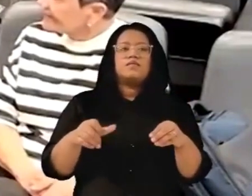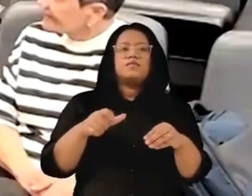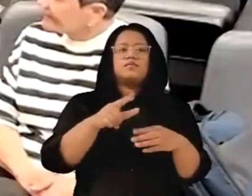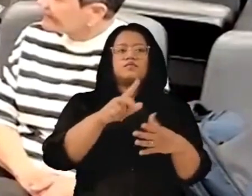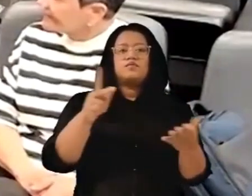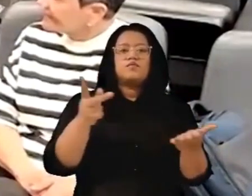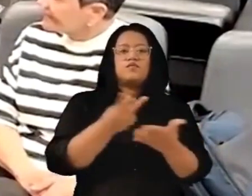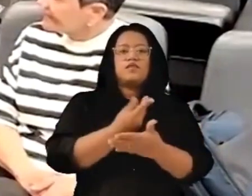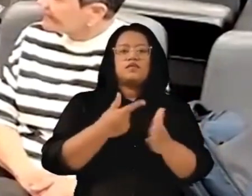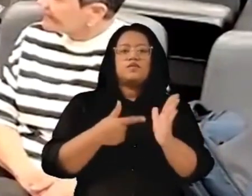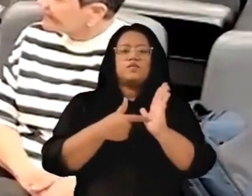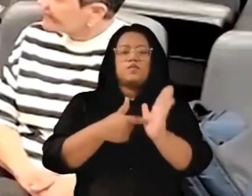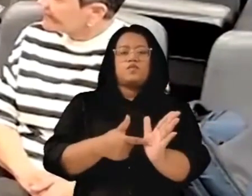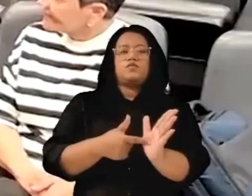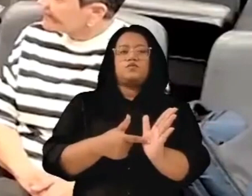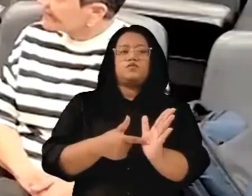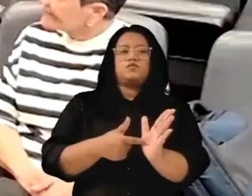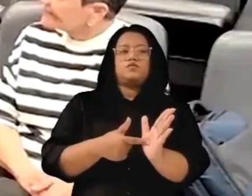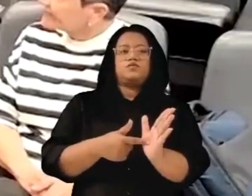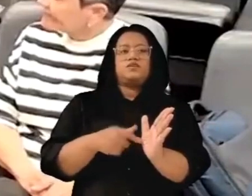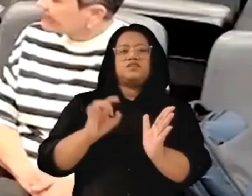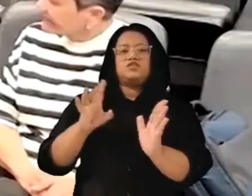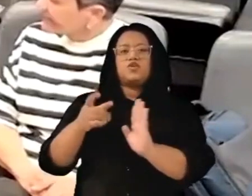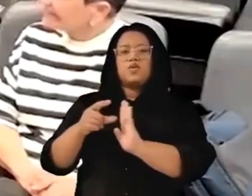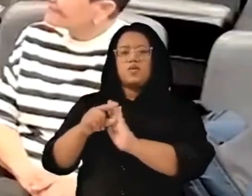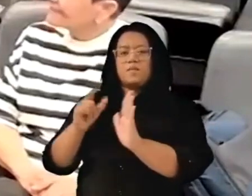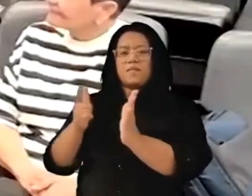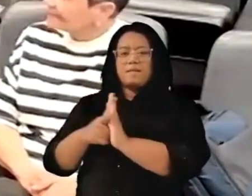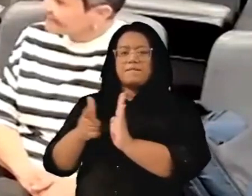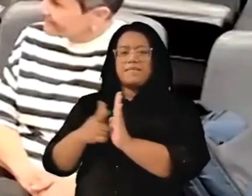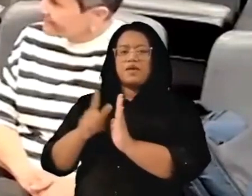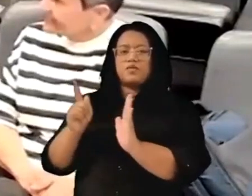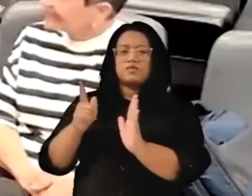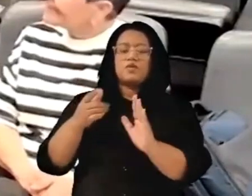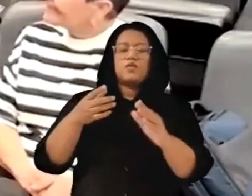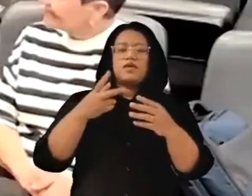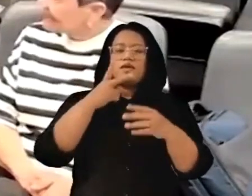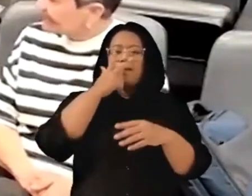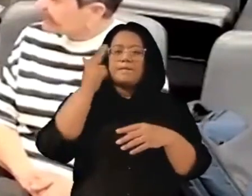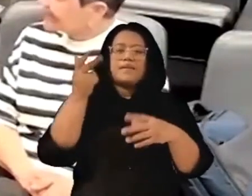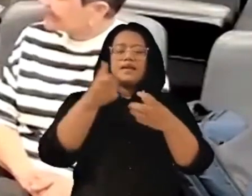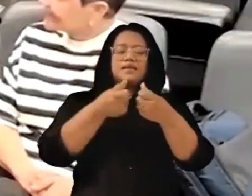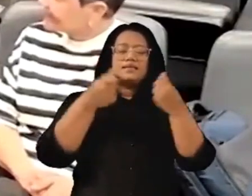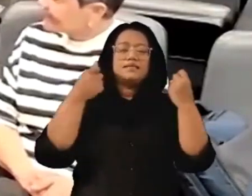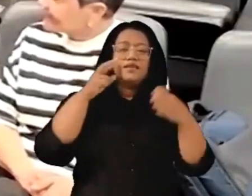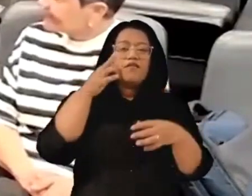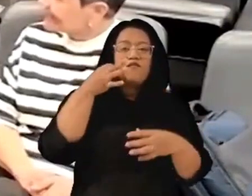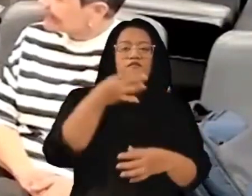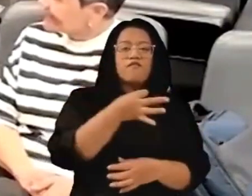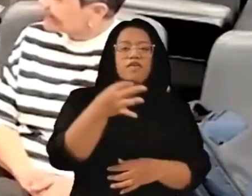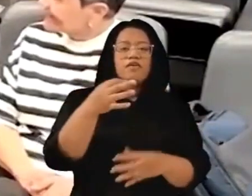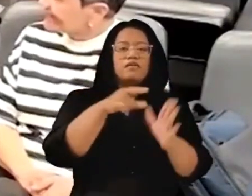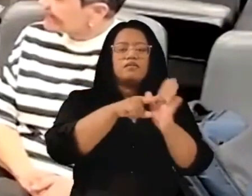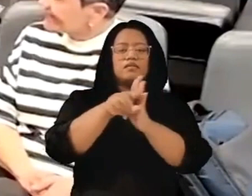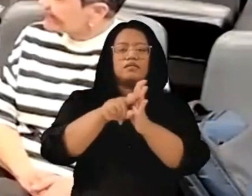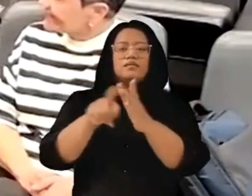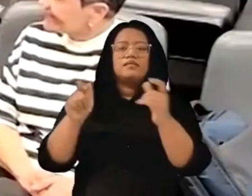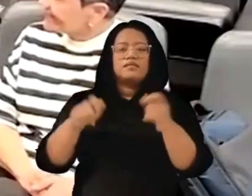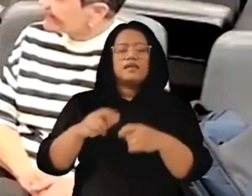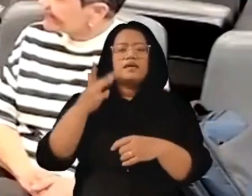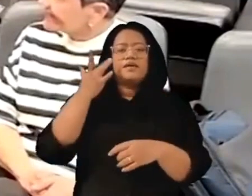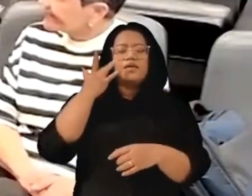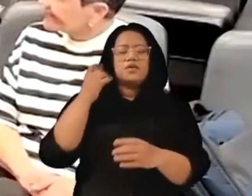fato posto e não o fato pressuposto no processo, né? Um mergulho visceral no mundo da vida. Então, eu acho que esse guia prático de inspeções